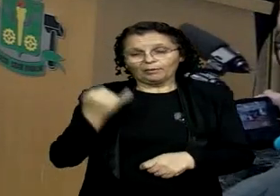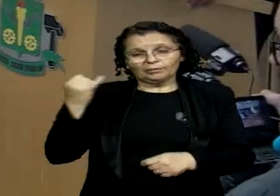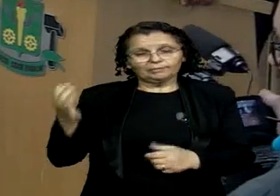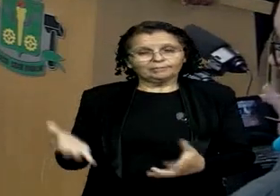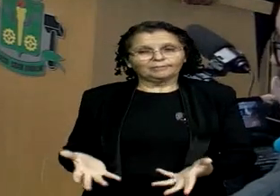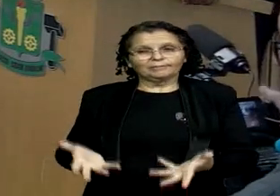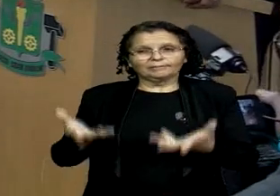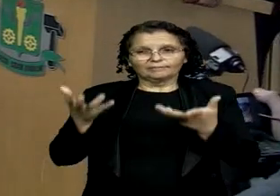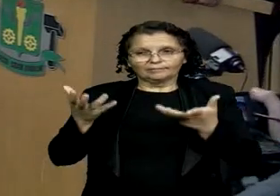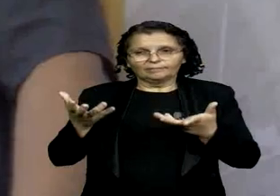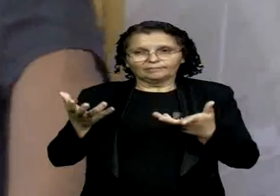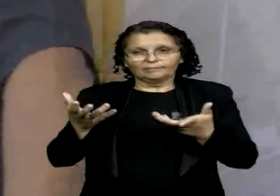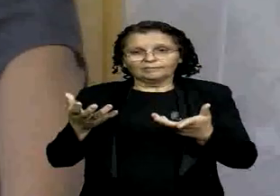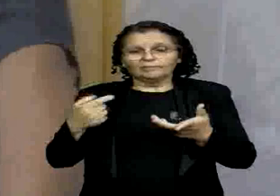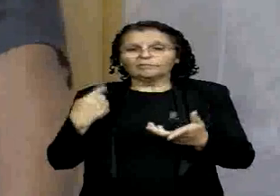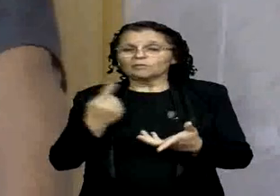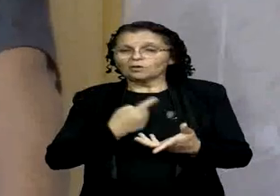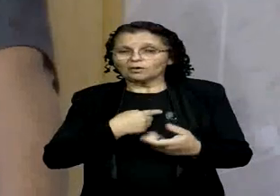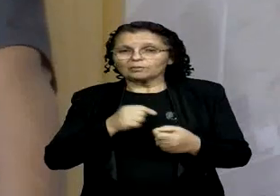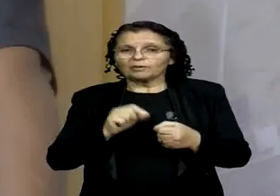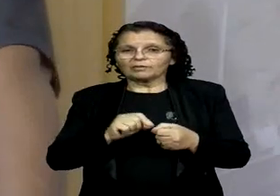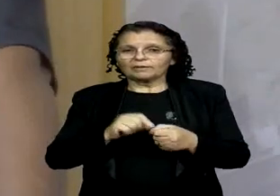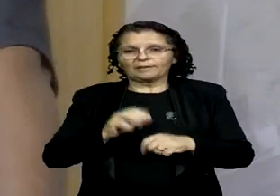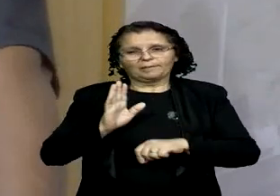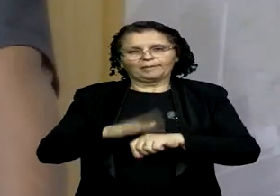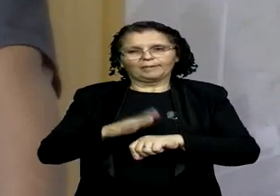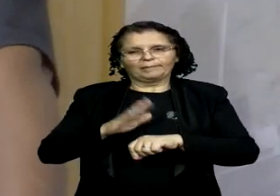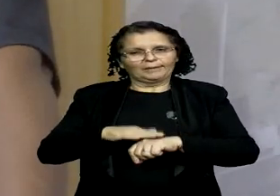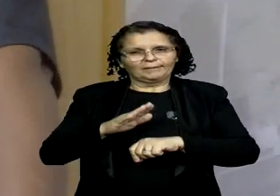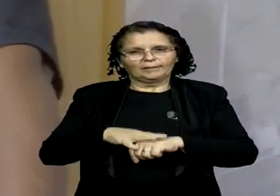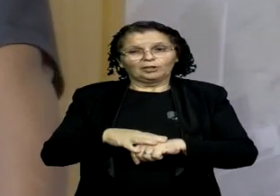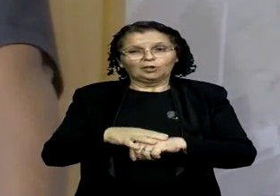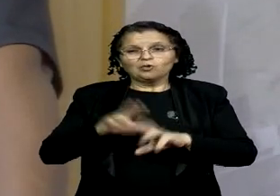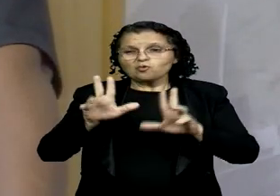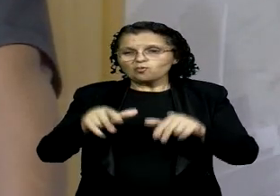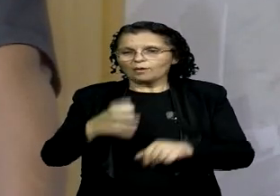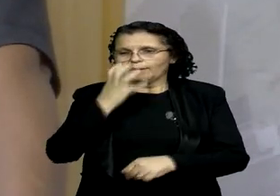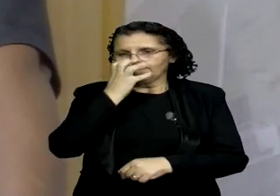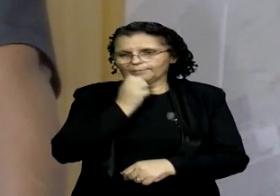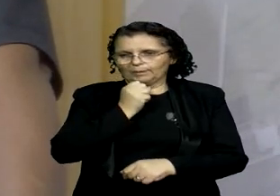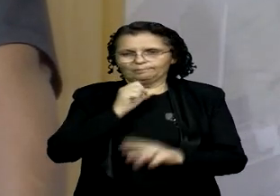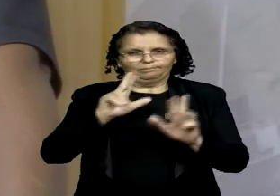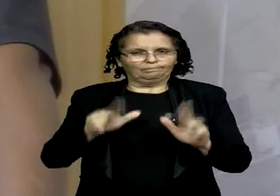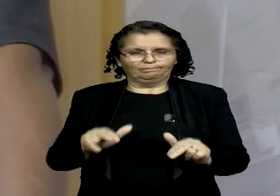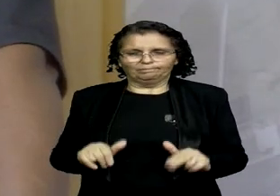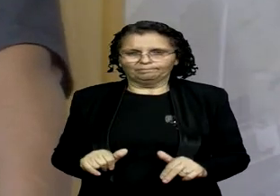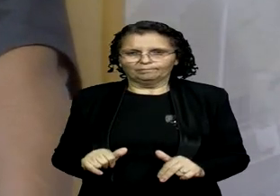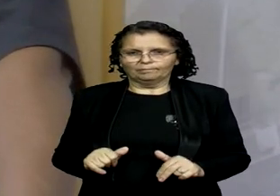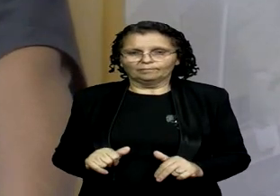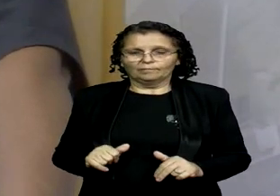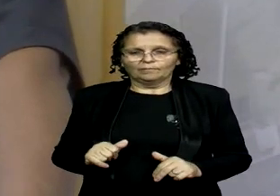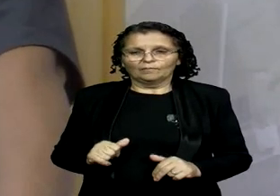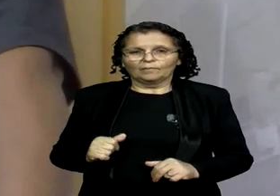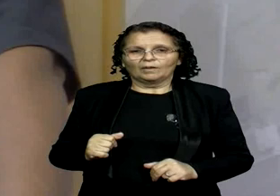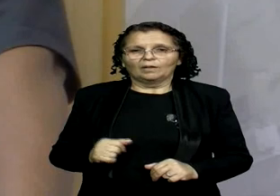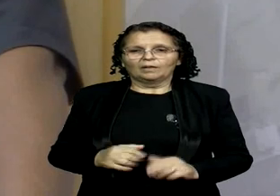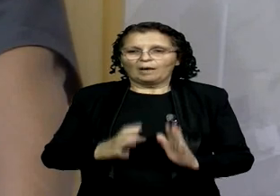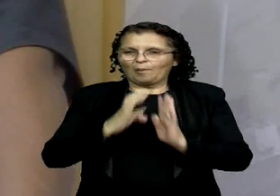imensa. Mas o que podemos fazer? Muito mais, e não podemos nos calar. Agora, como eu digo assim, é questão de refletir todos